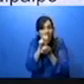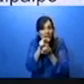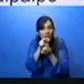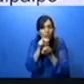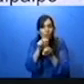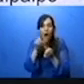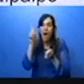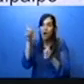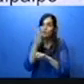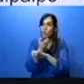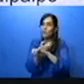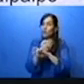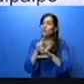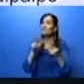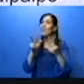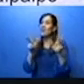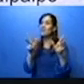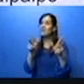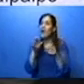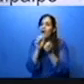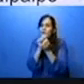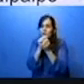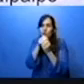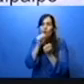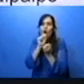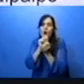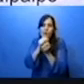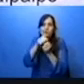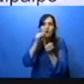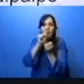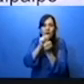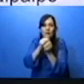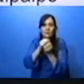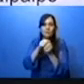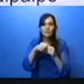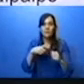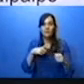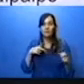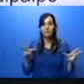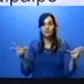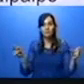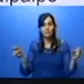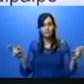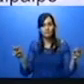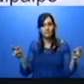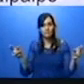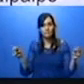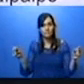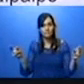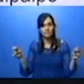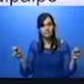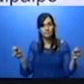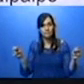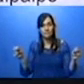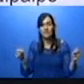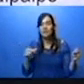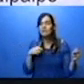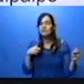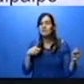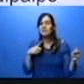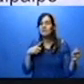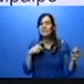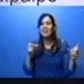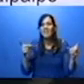Aqui não, é tipo uma mastigação. Aqui nós temos os pedipalpos. E na ponta dos pedipalpos nós temos